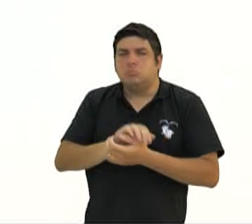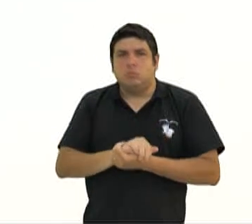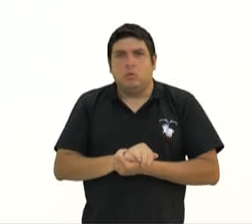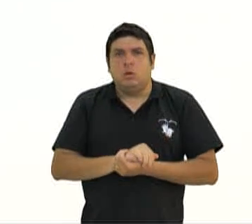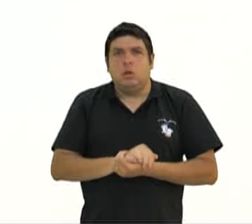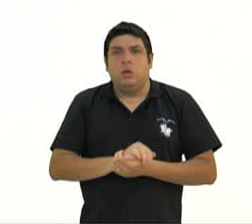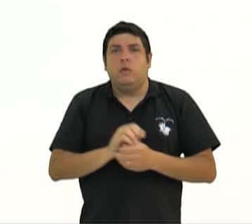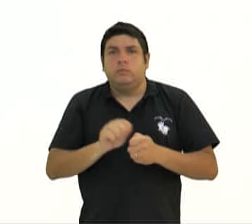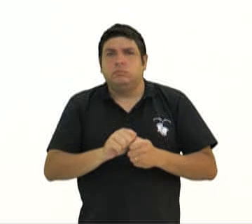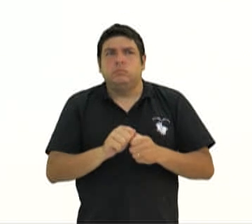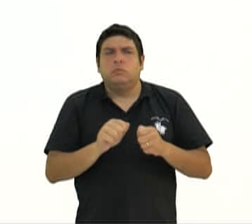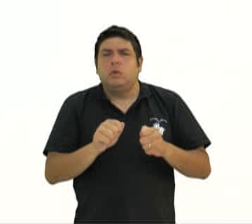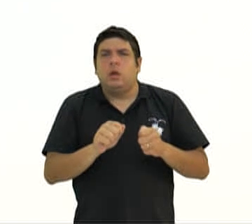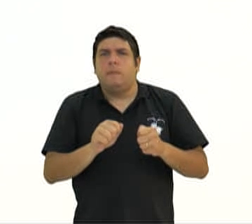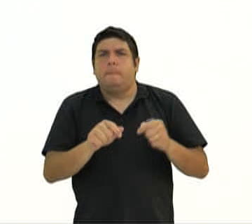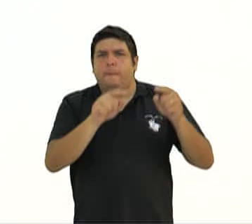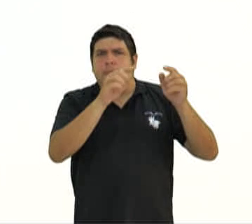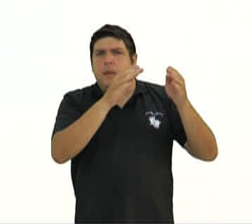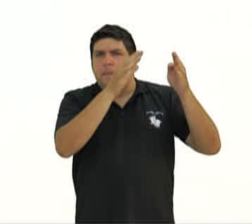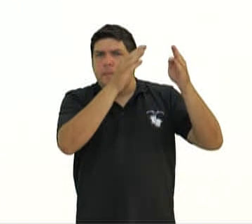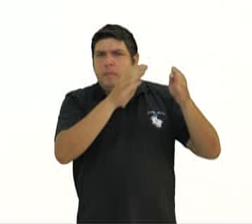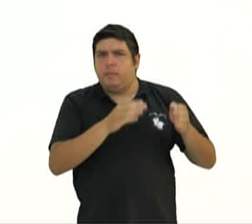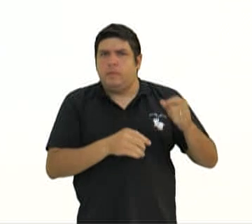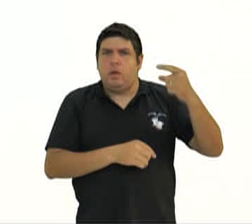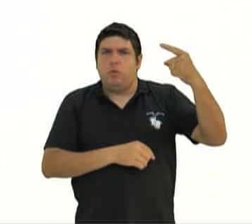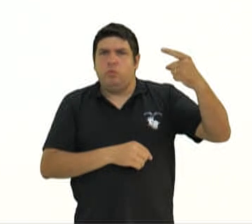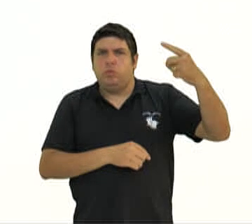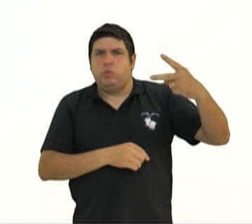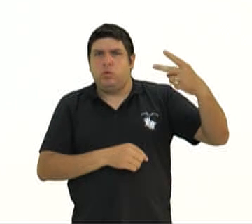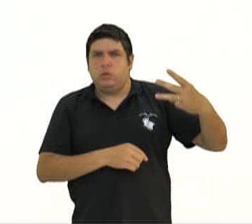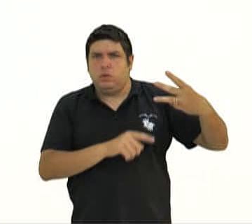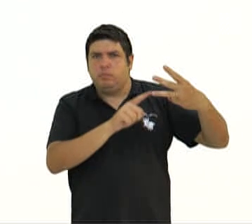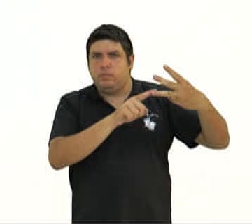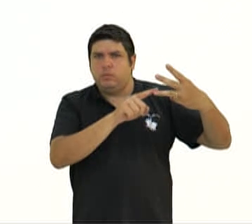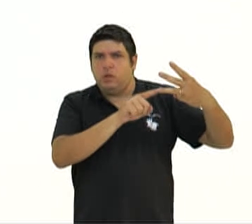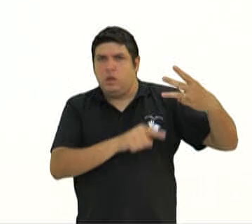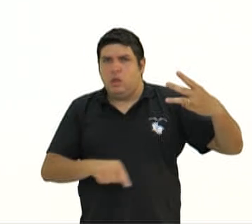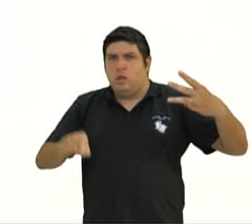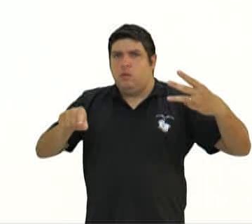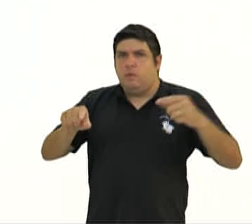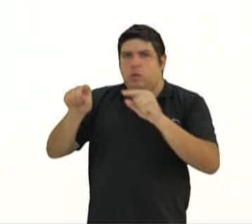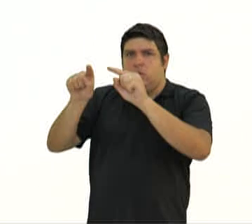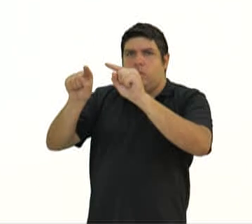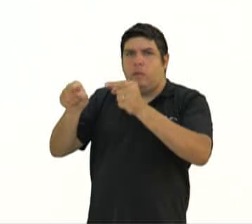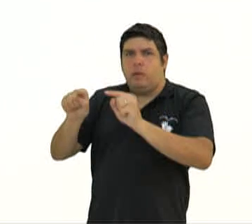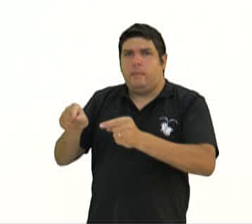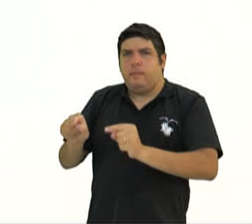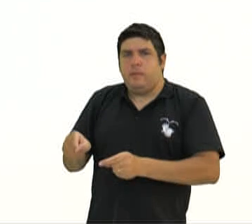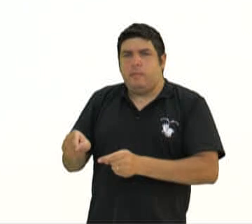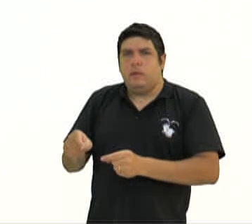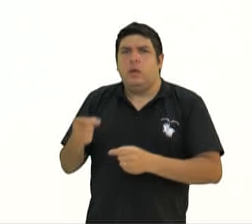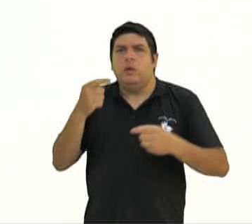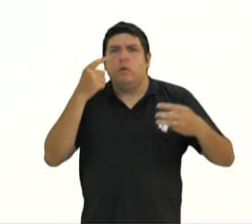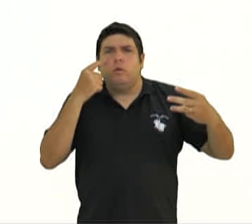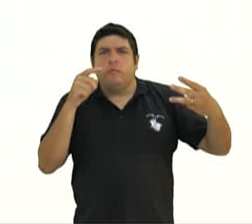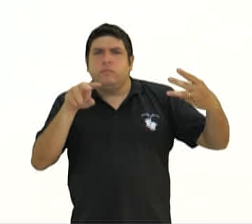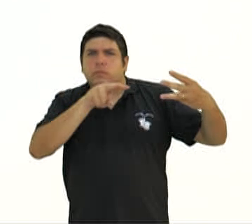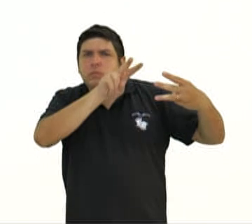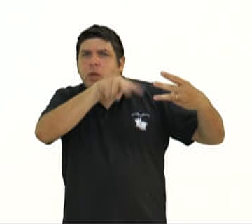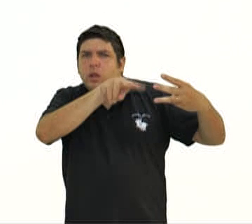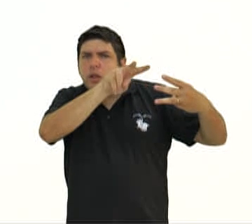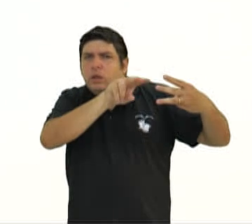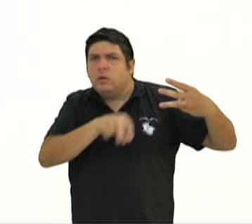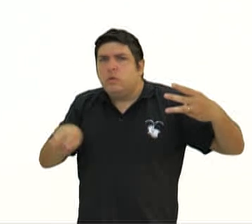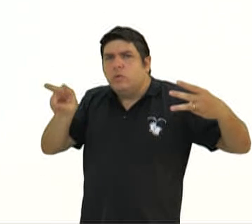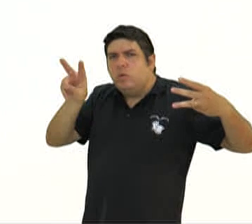a coluna 1, que está numerada ali em 1, 2 e 3, os tipos de indústria, com a 2 ali que vocês vão colocar a numeração de